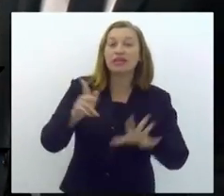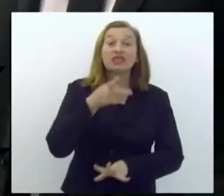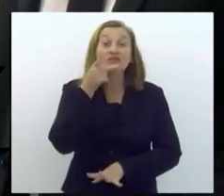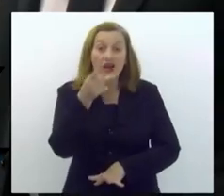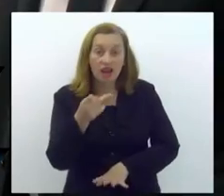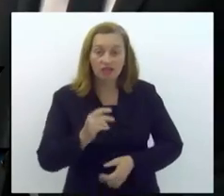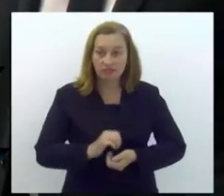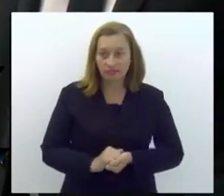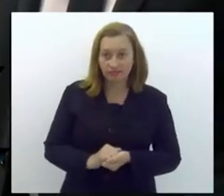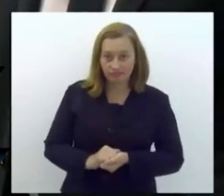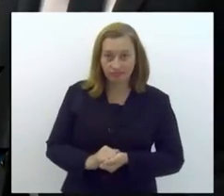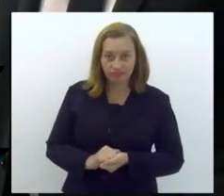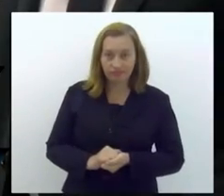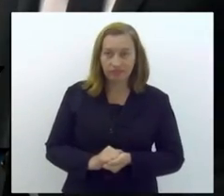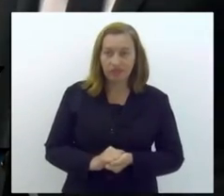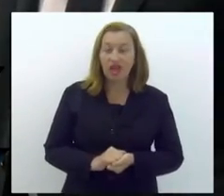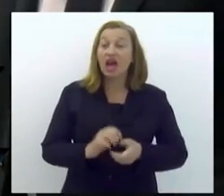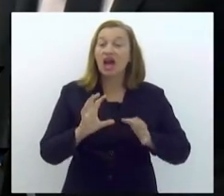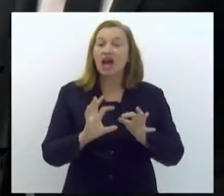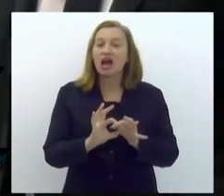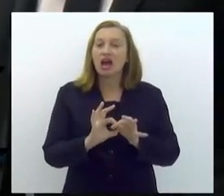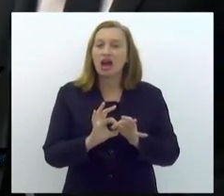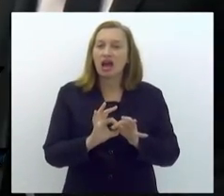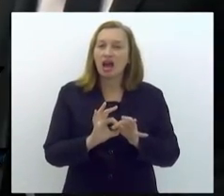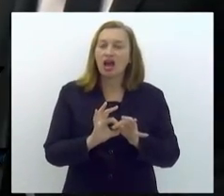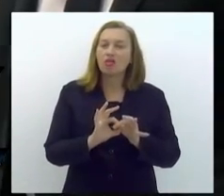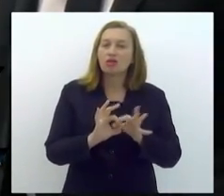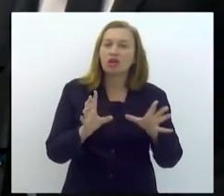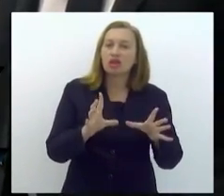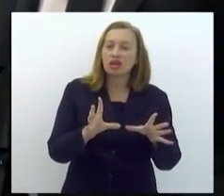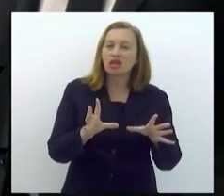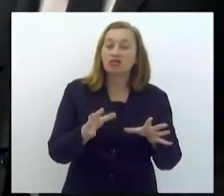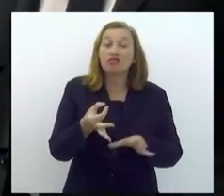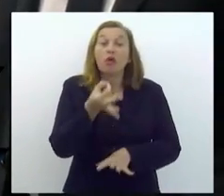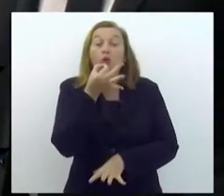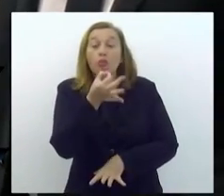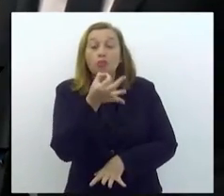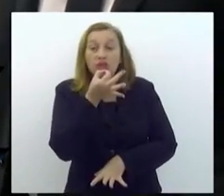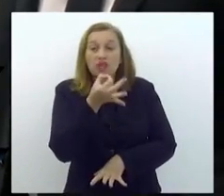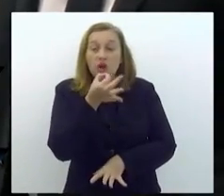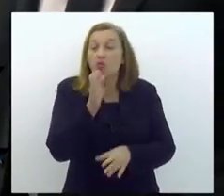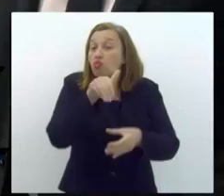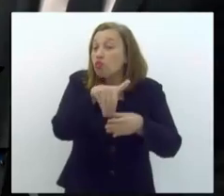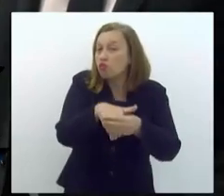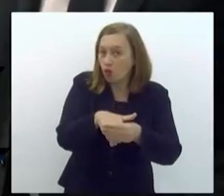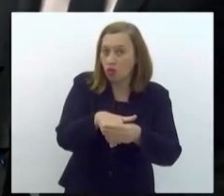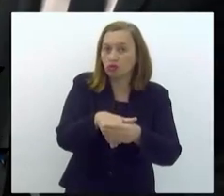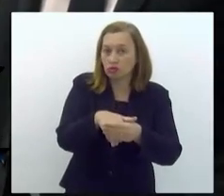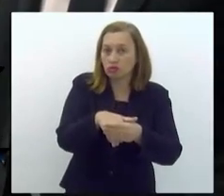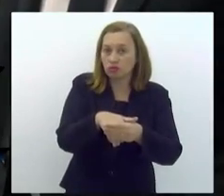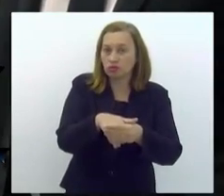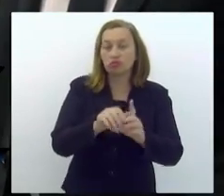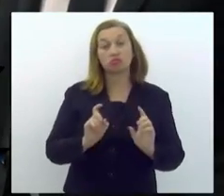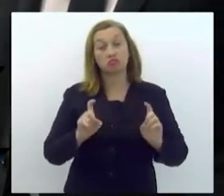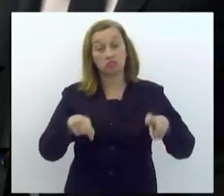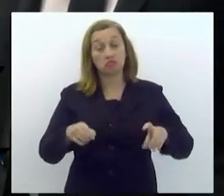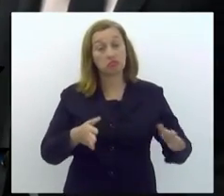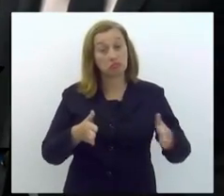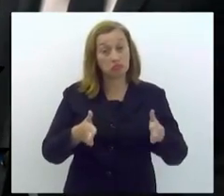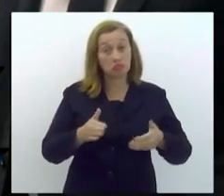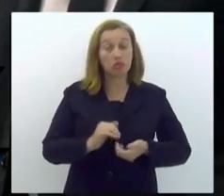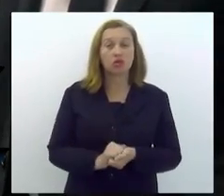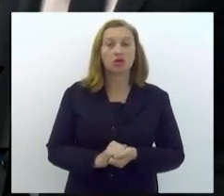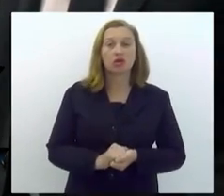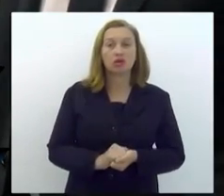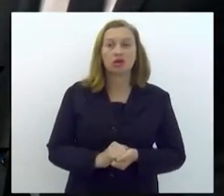expressão a livre manifestação de suas palavras opiniões e votos no Exercício do mandato e essa